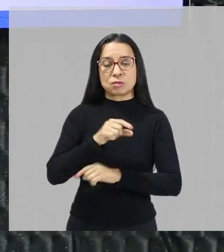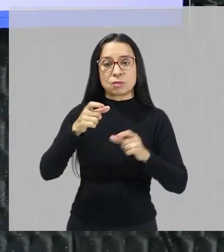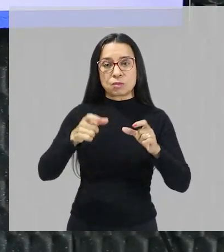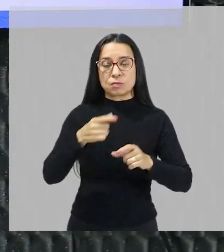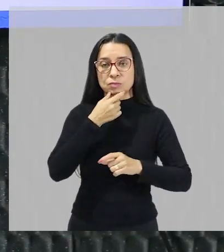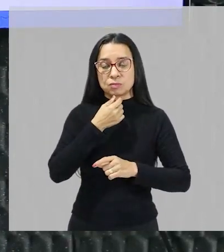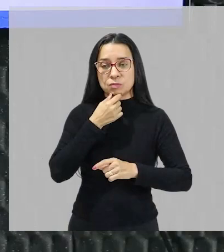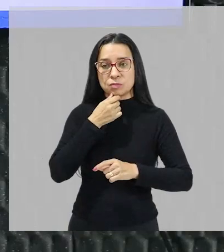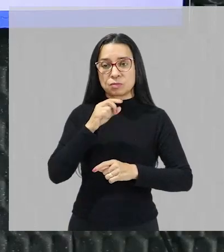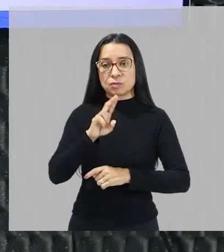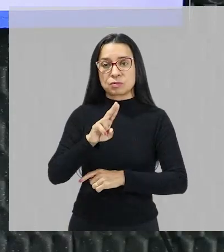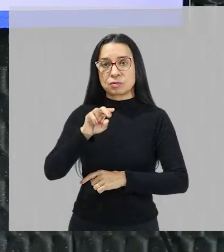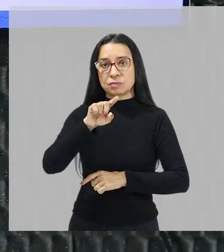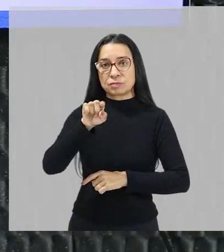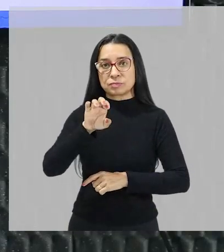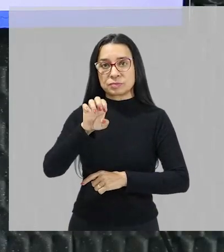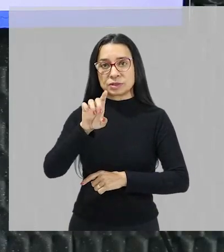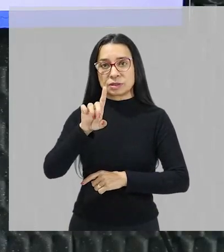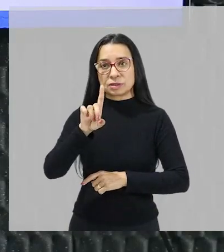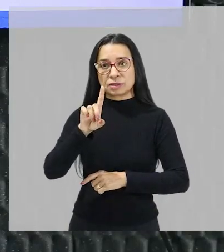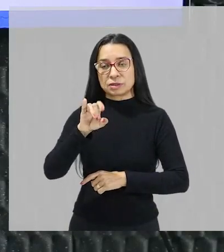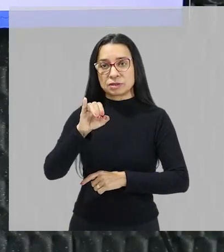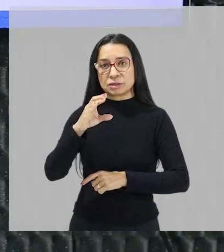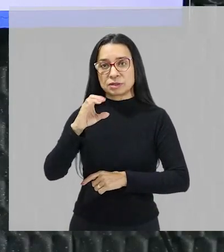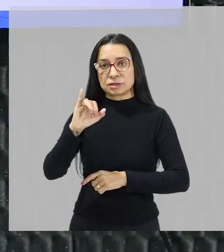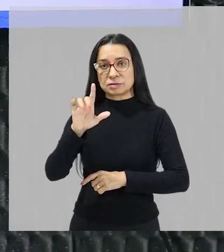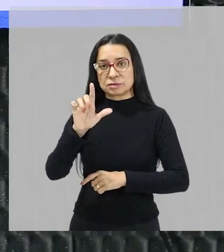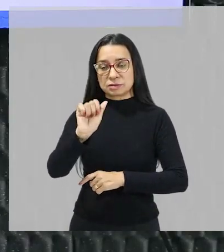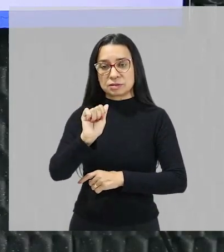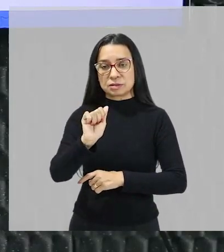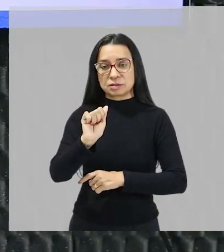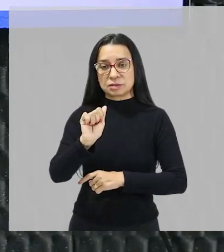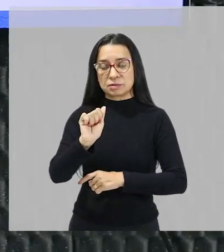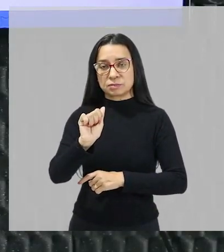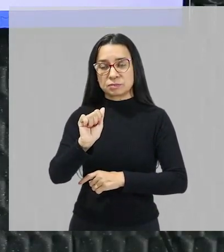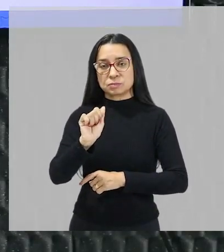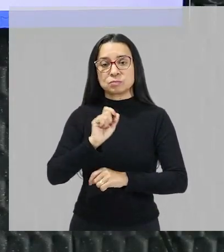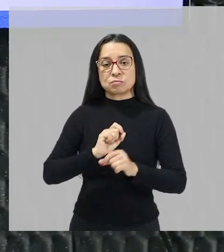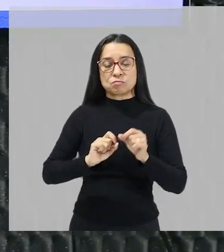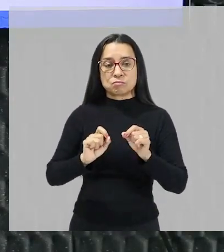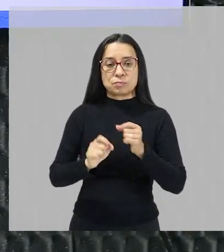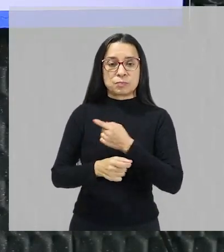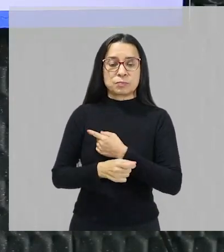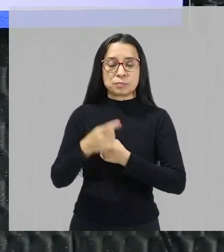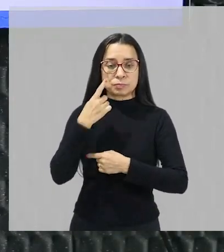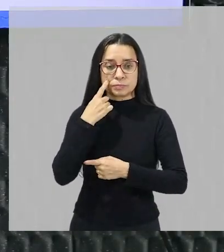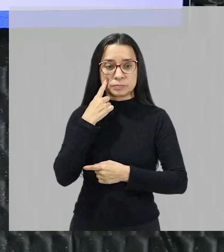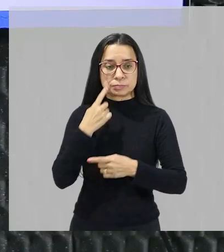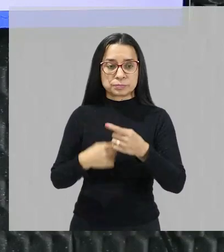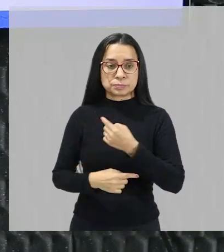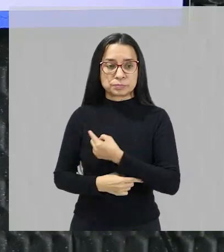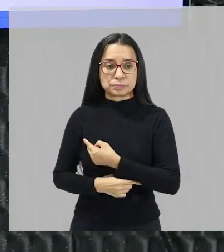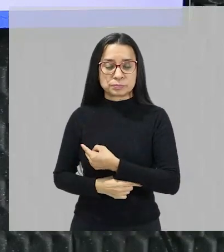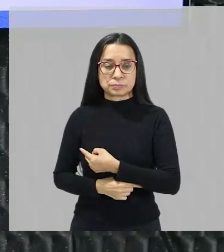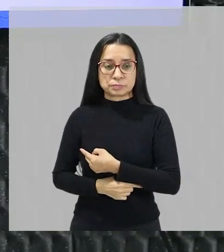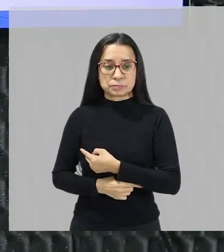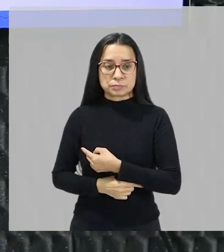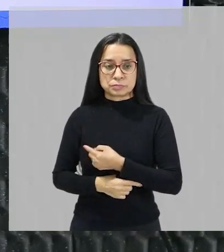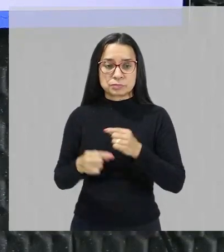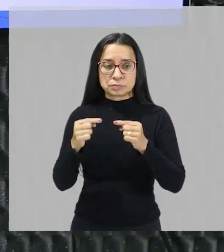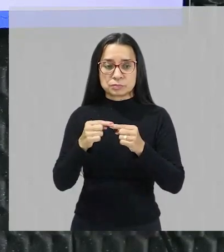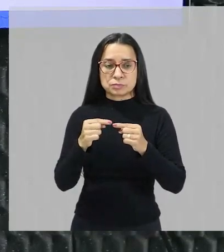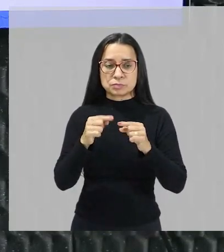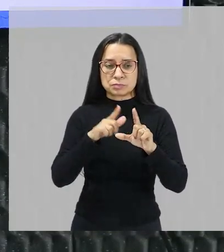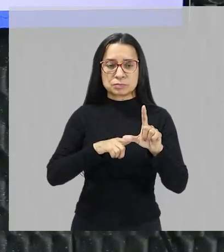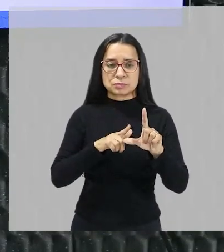Sila morava, não sei, mas a região ali da Paraíba, né? Vamos lá? Tem a ver com